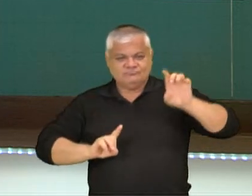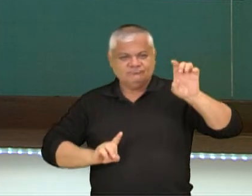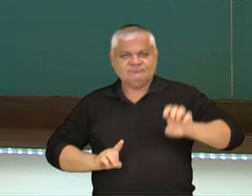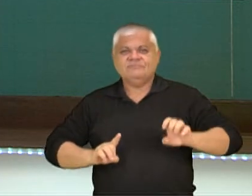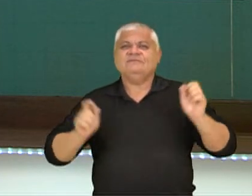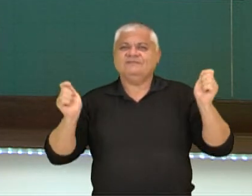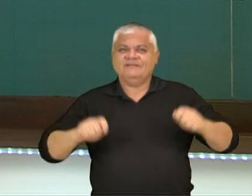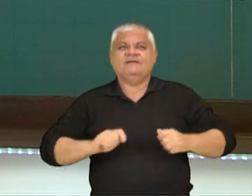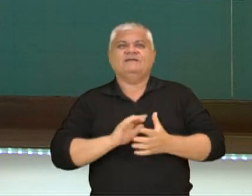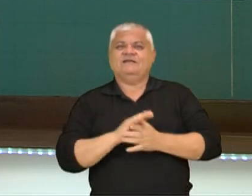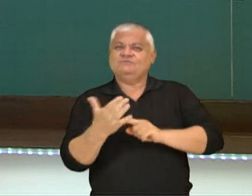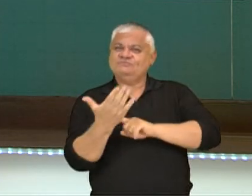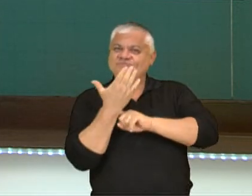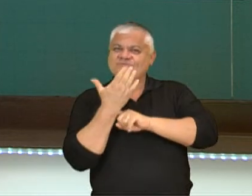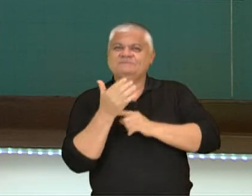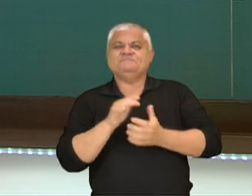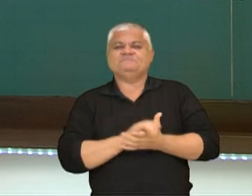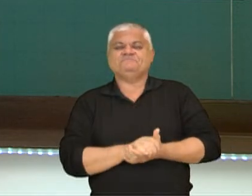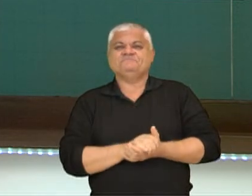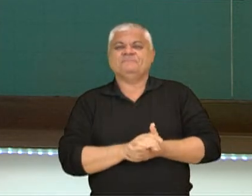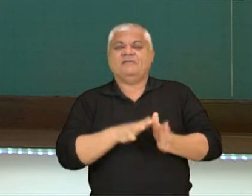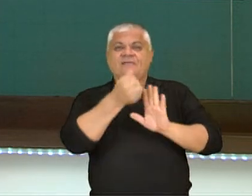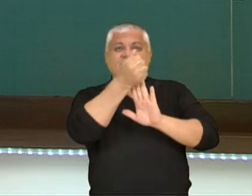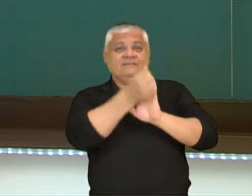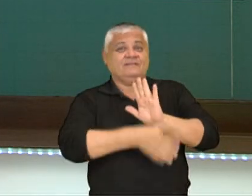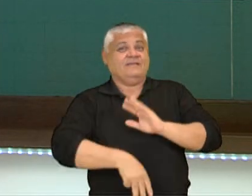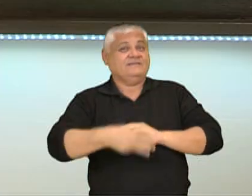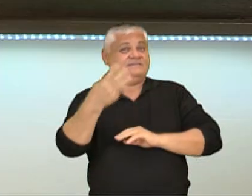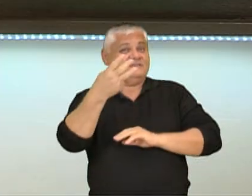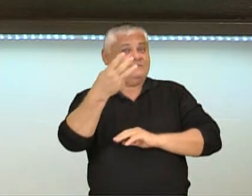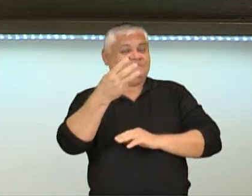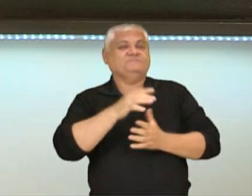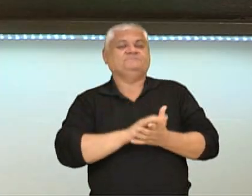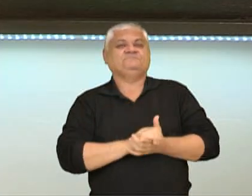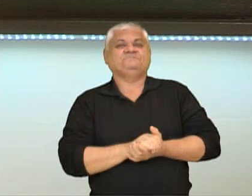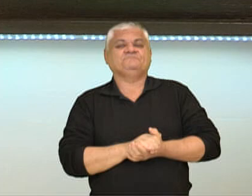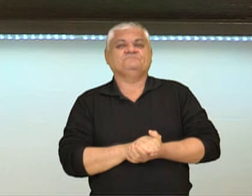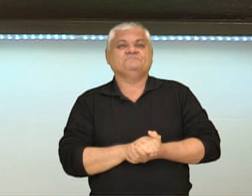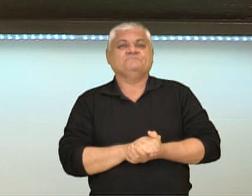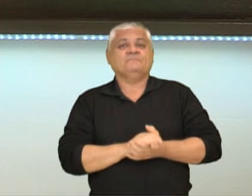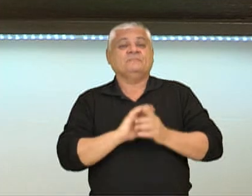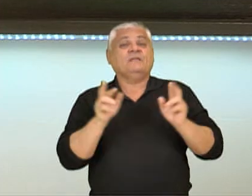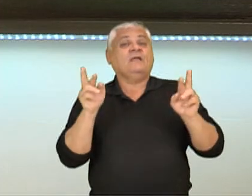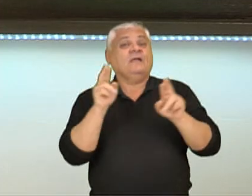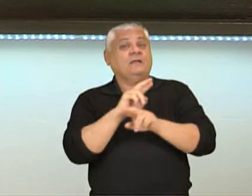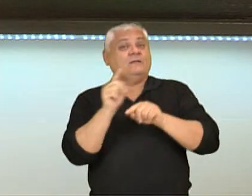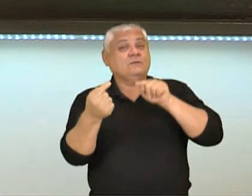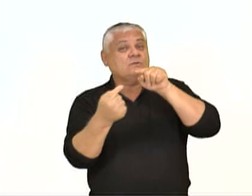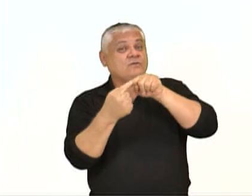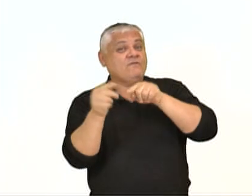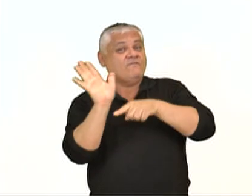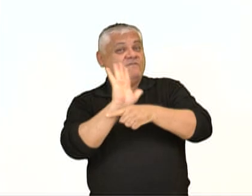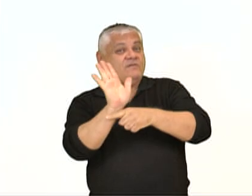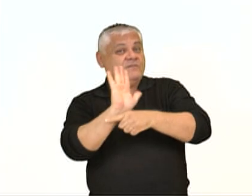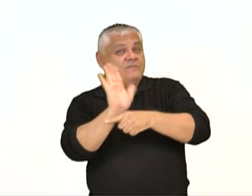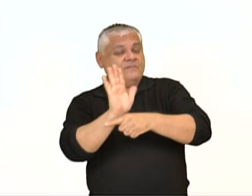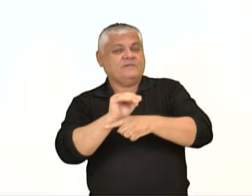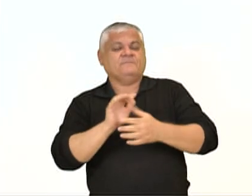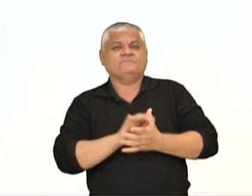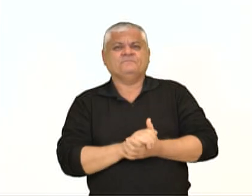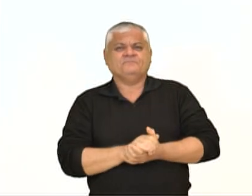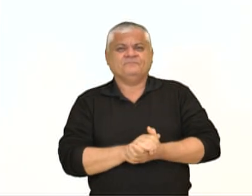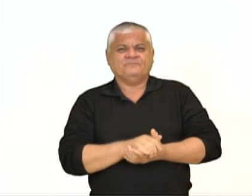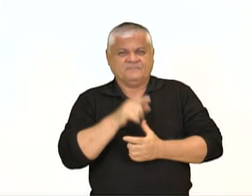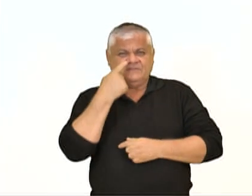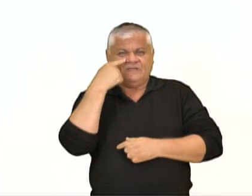tudo isso, certo? E chegamos no nosso terceiro e último exercício, relacionado a filmes de dança.